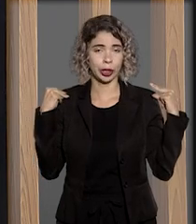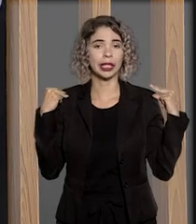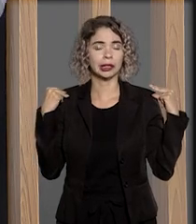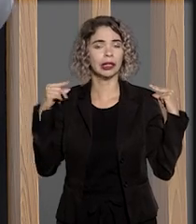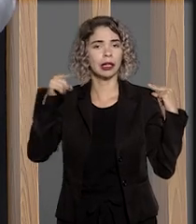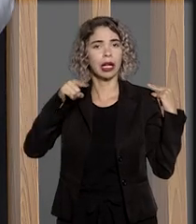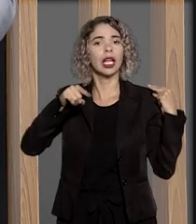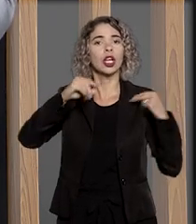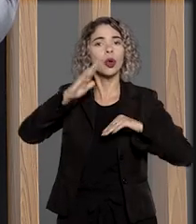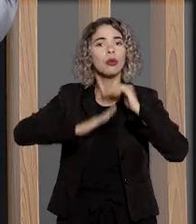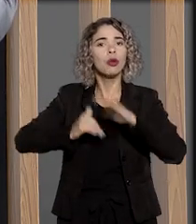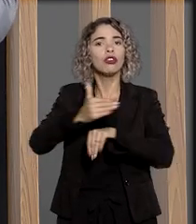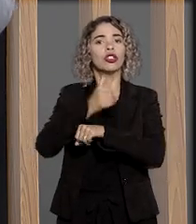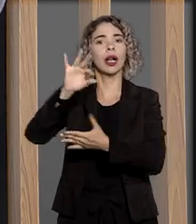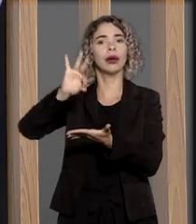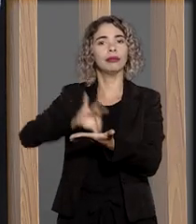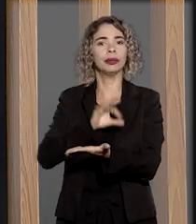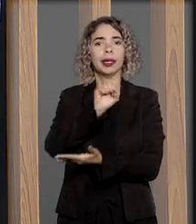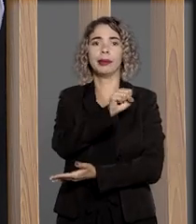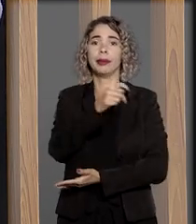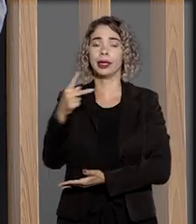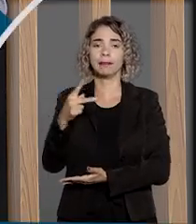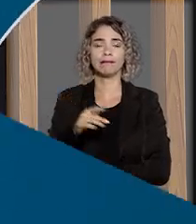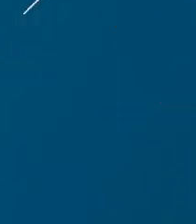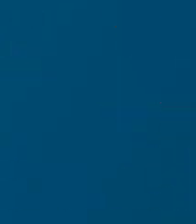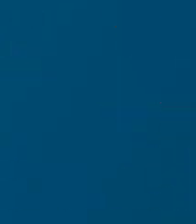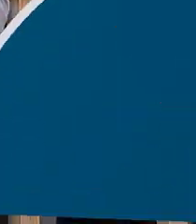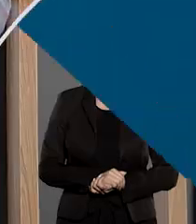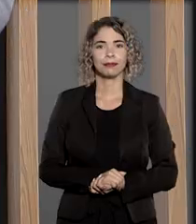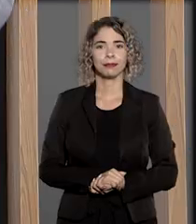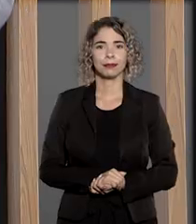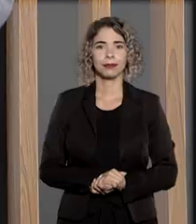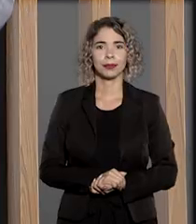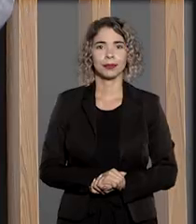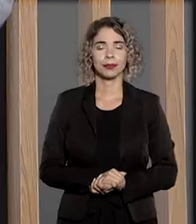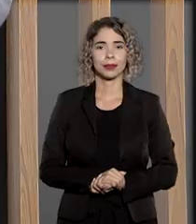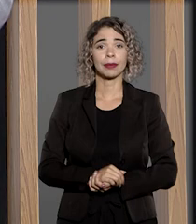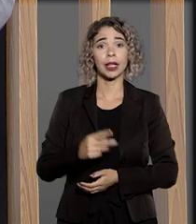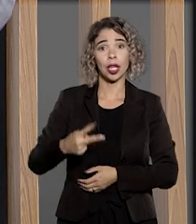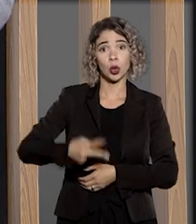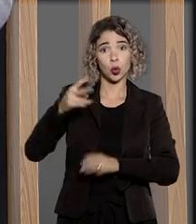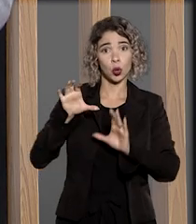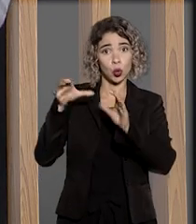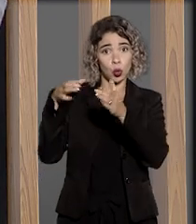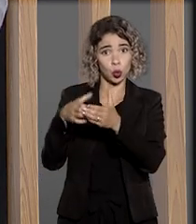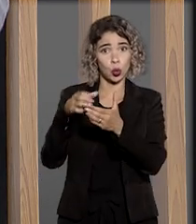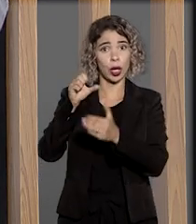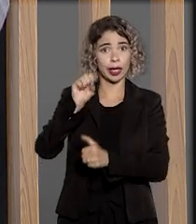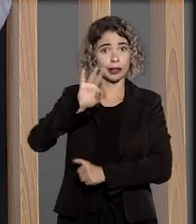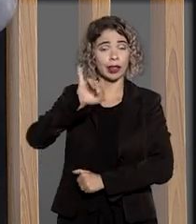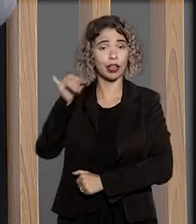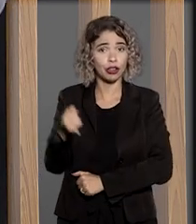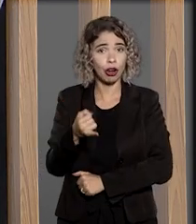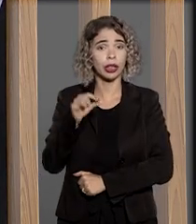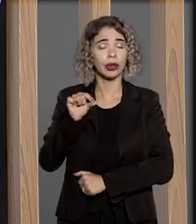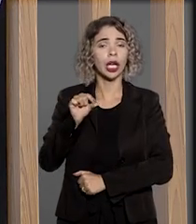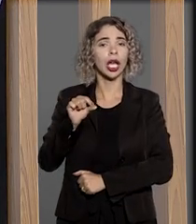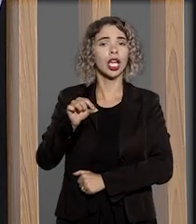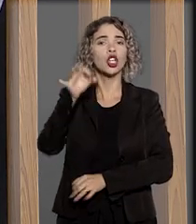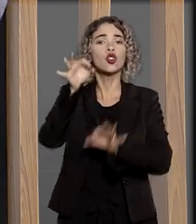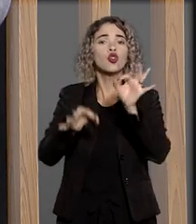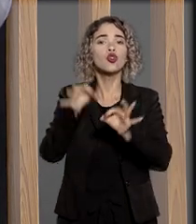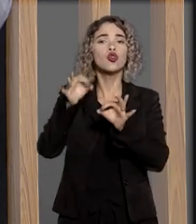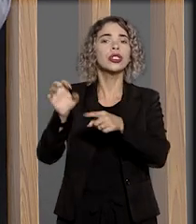passageiro contra motorista credenciado pela plataforma. E para a segunda sessão do STJ, cabe à